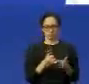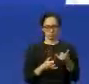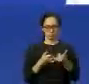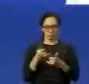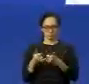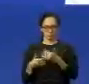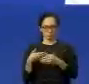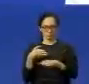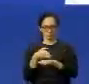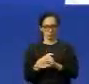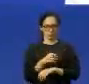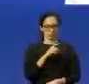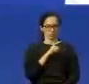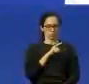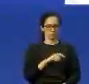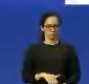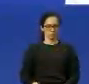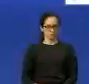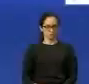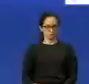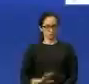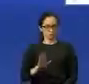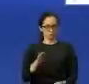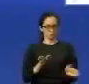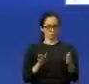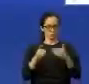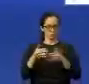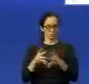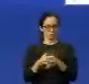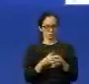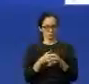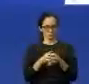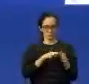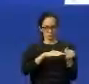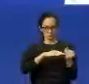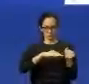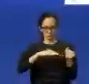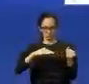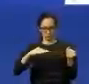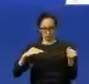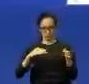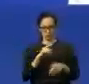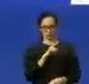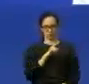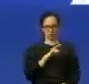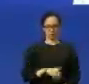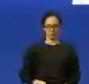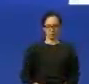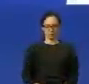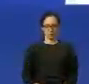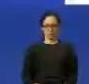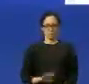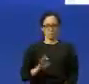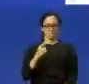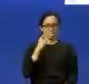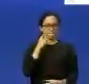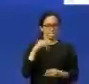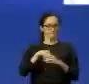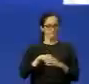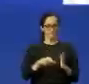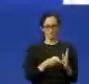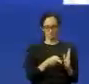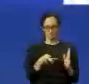que tem um caminhão cegonha, né, formado por uma carreta e 10 carrinhos, né, nela transportados. E no setor de